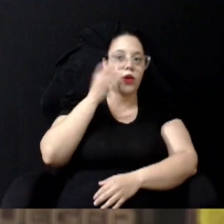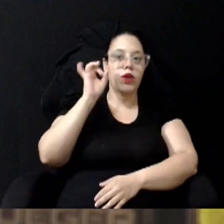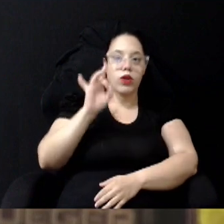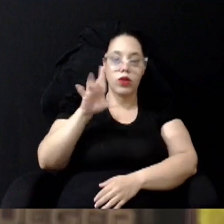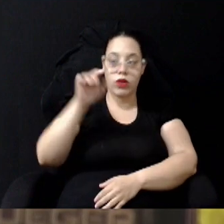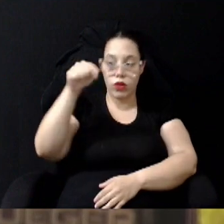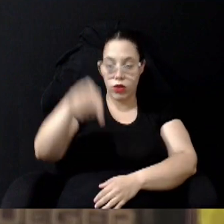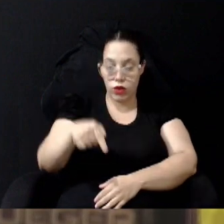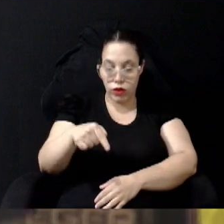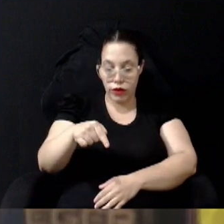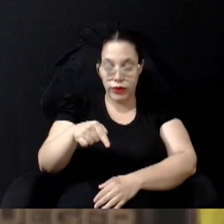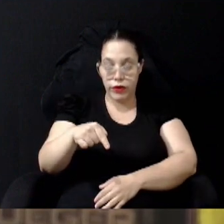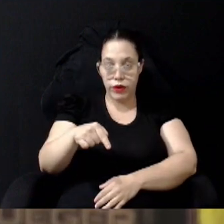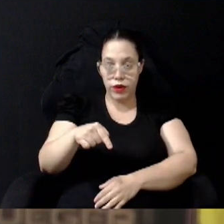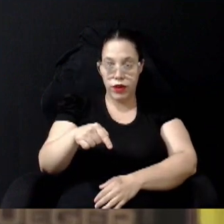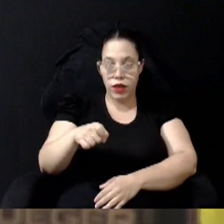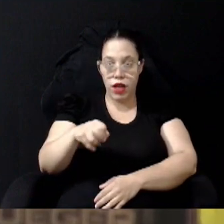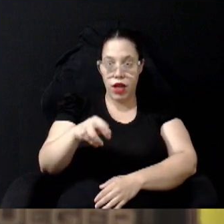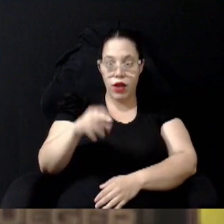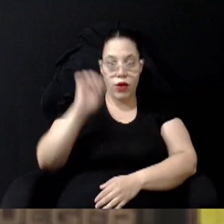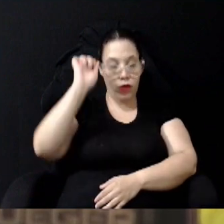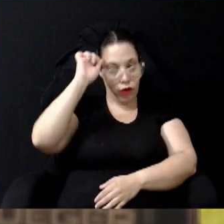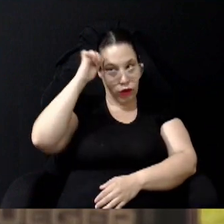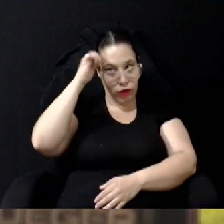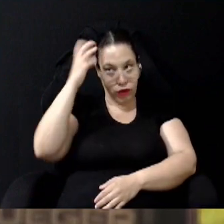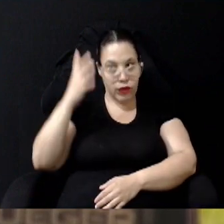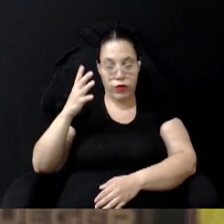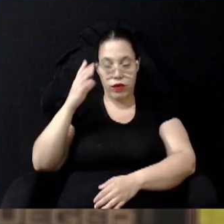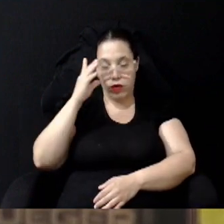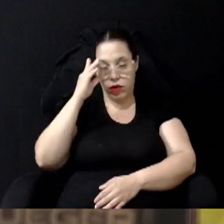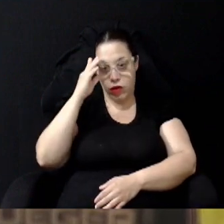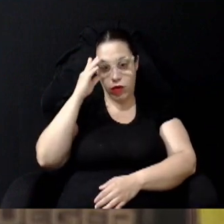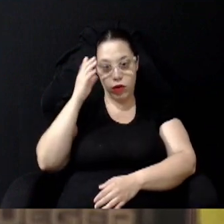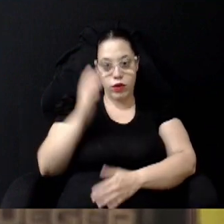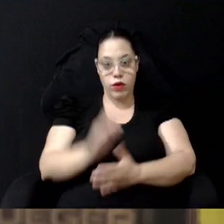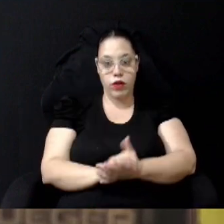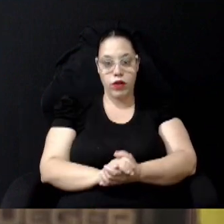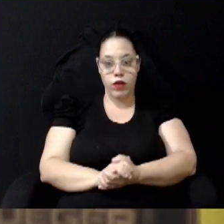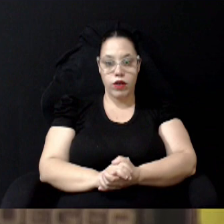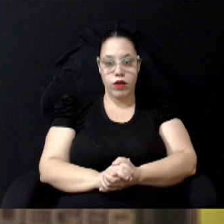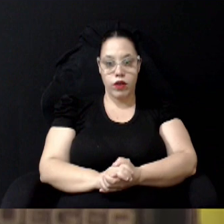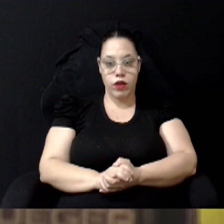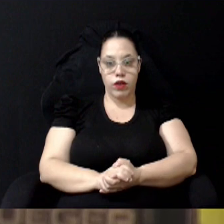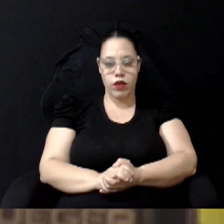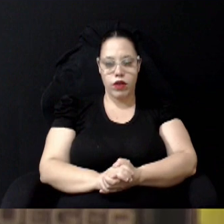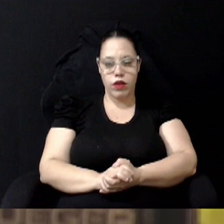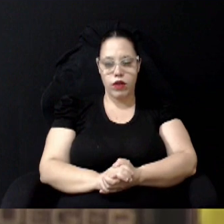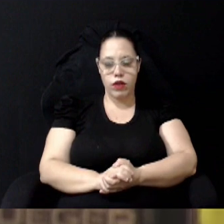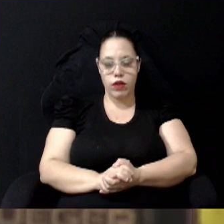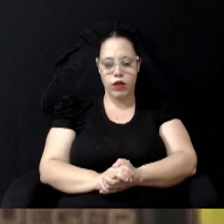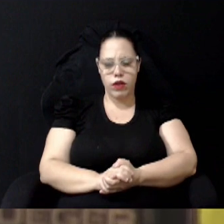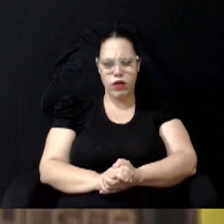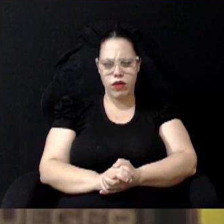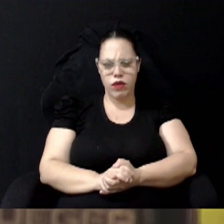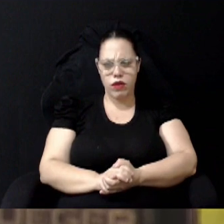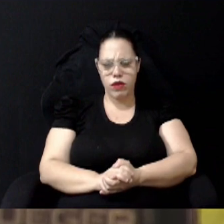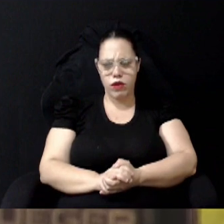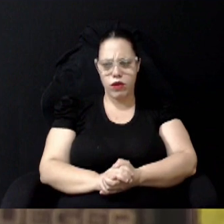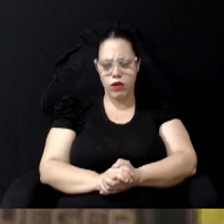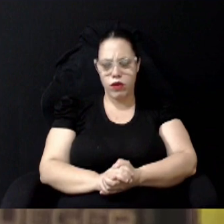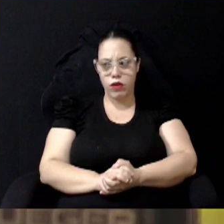na Afromix, diversas vezes. E eu digo uma coisa para os alunos, as pessoas que estão aqui.